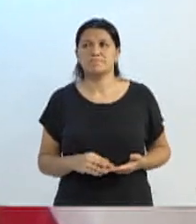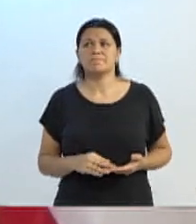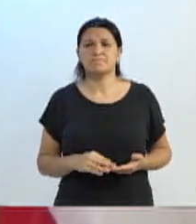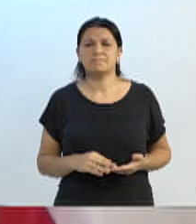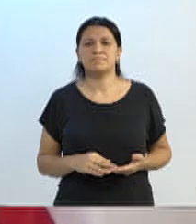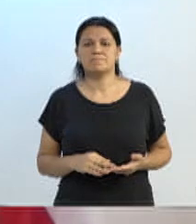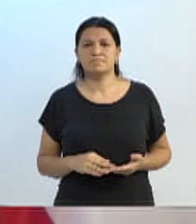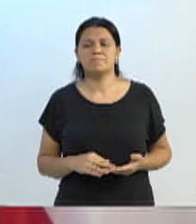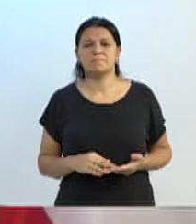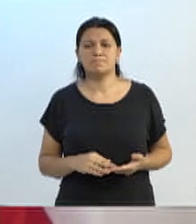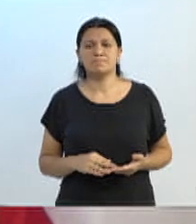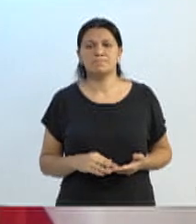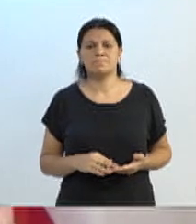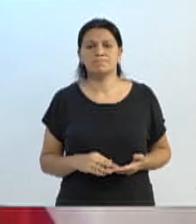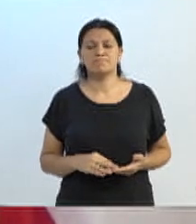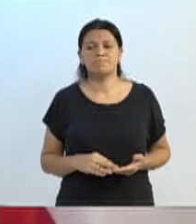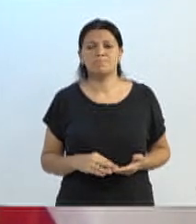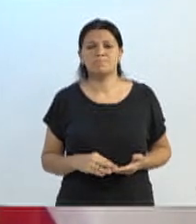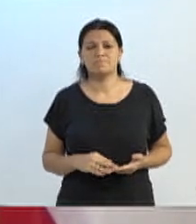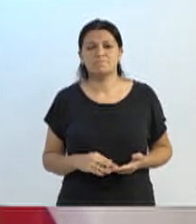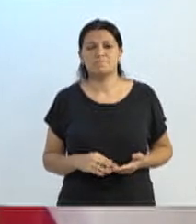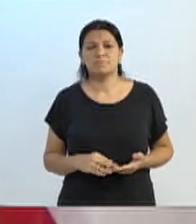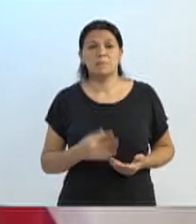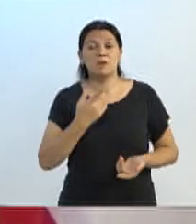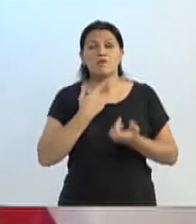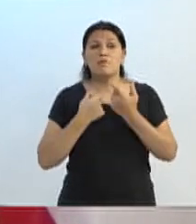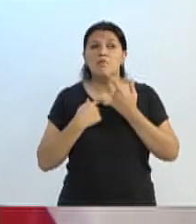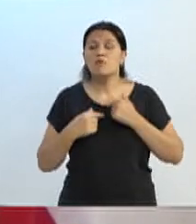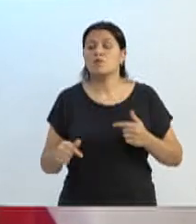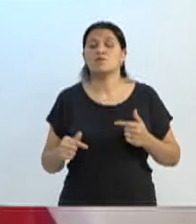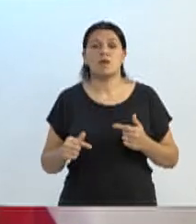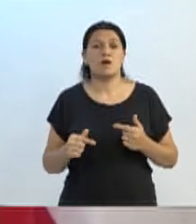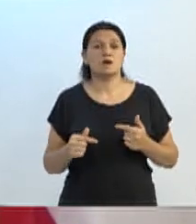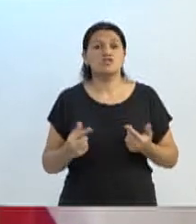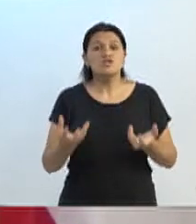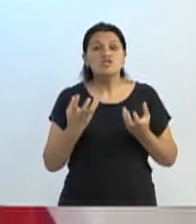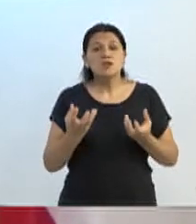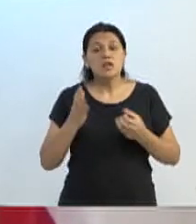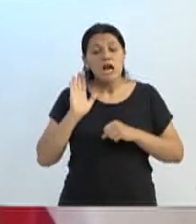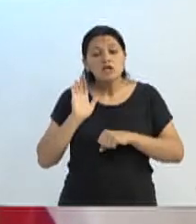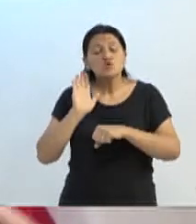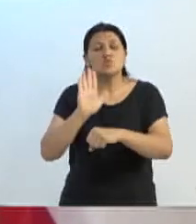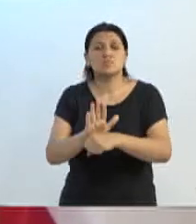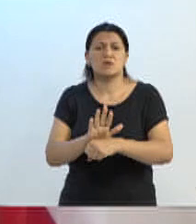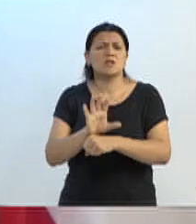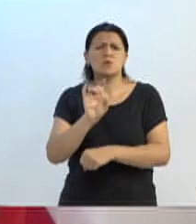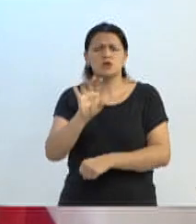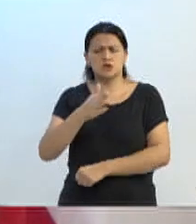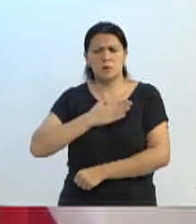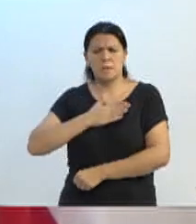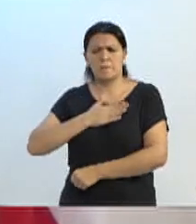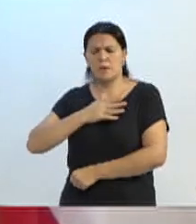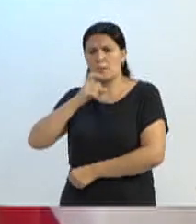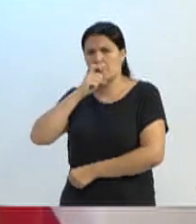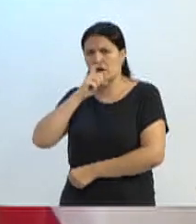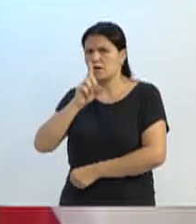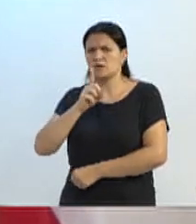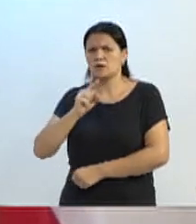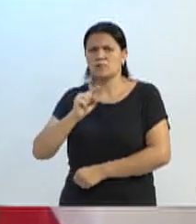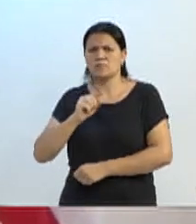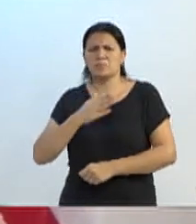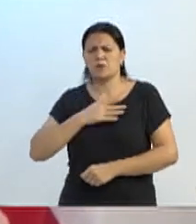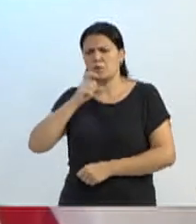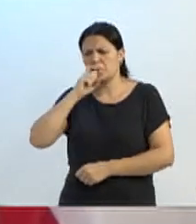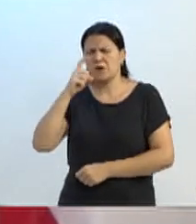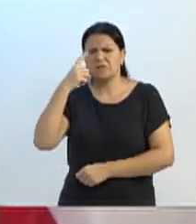querer gritar por isso não foi só o caso do meu pai, definitivamente não foi por isso, porque ele nem está tão interessado assim em